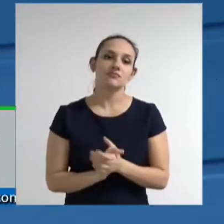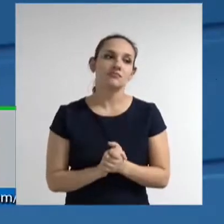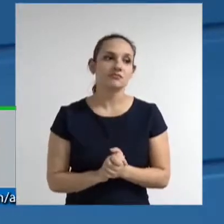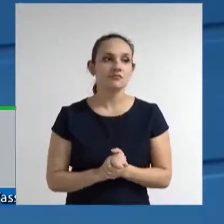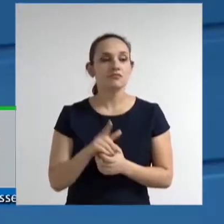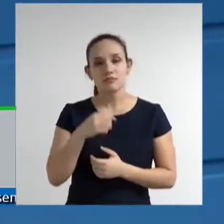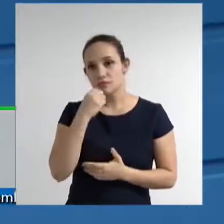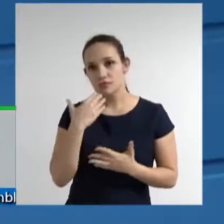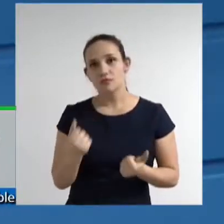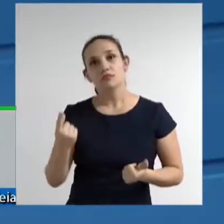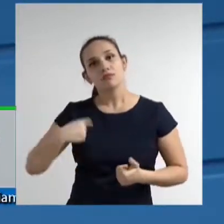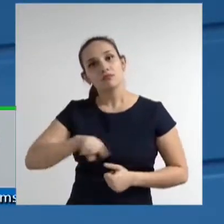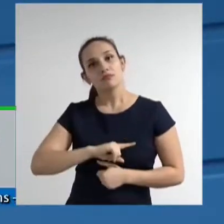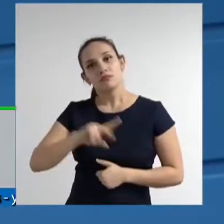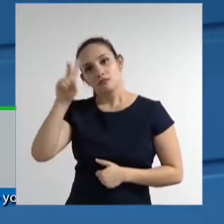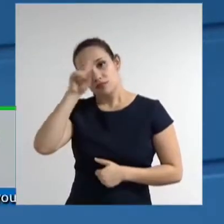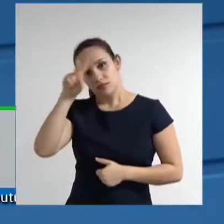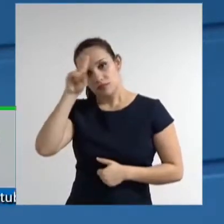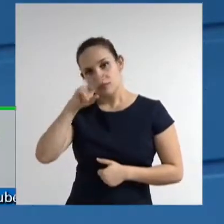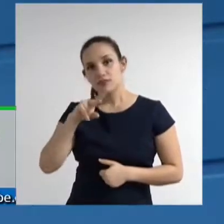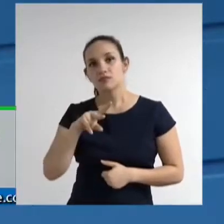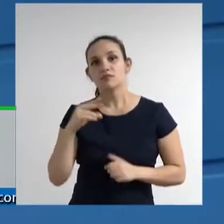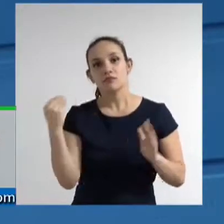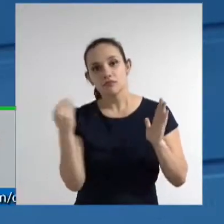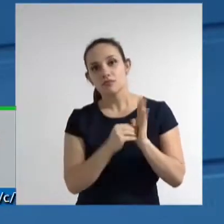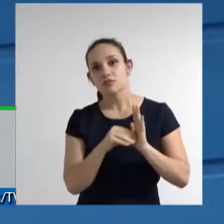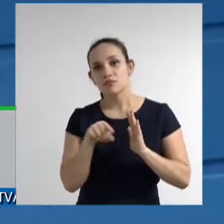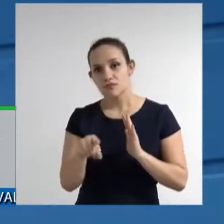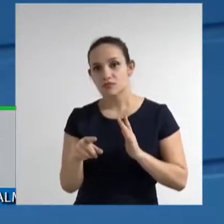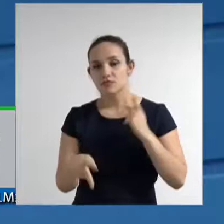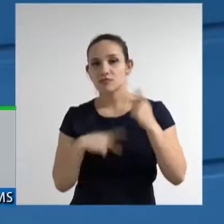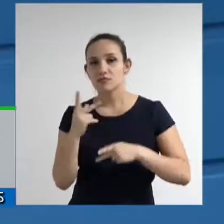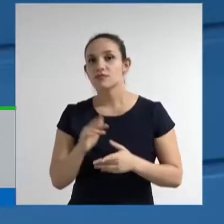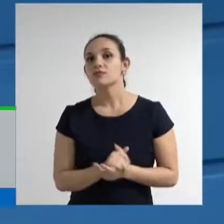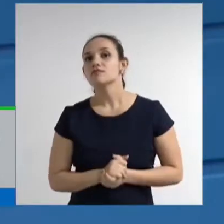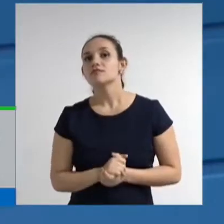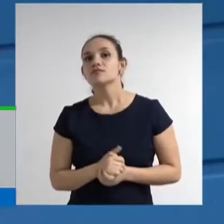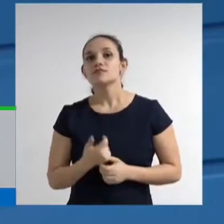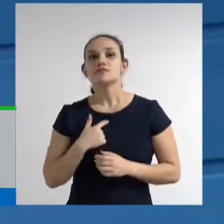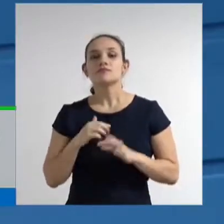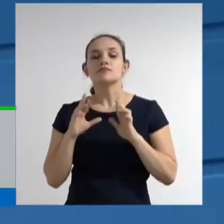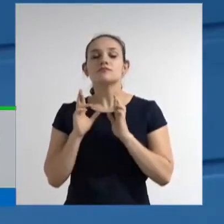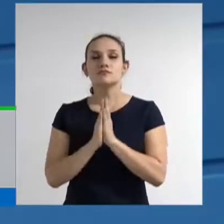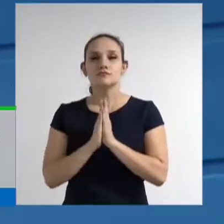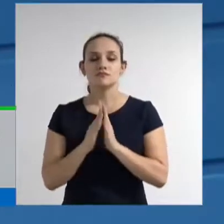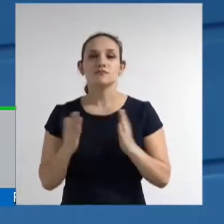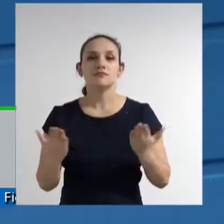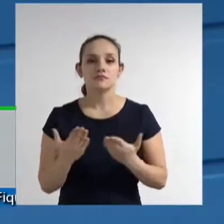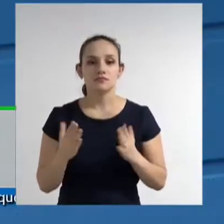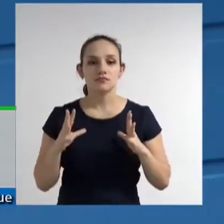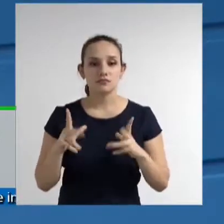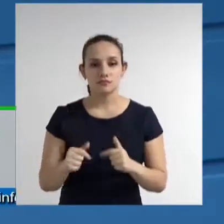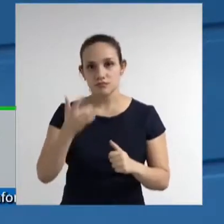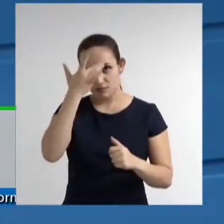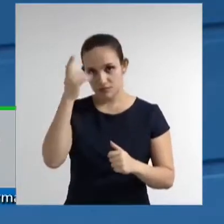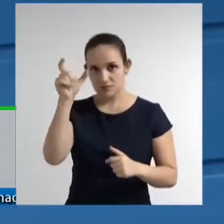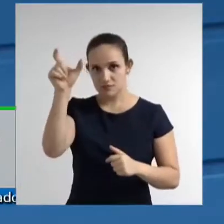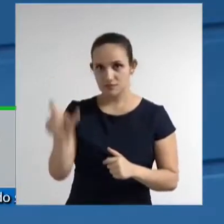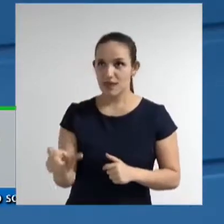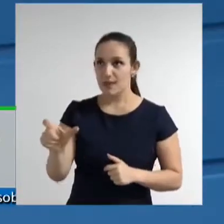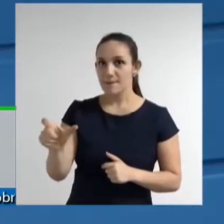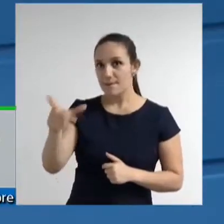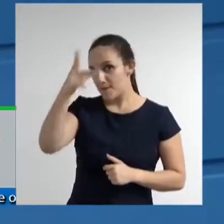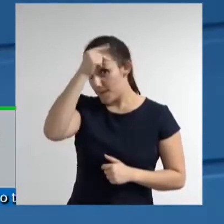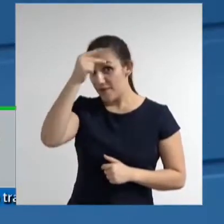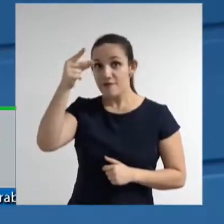lembrada esse registro que Vossa Excelência faz aqui, e eu espero que os prefeitos agora, que vão receber